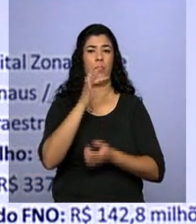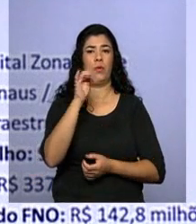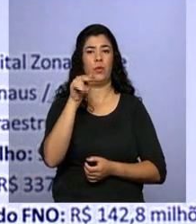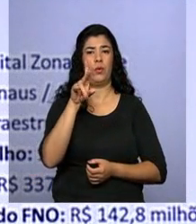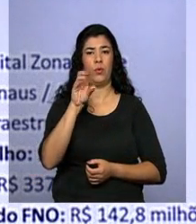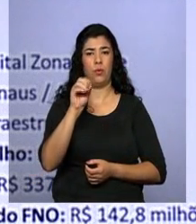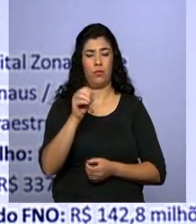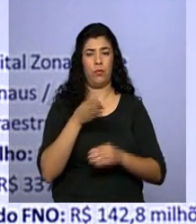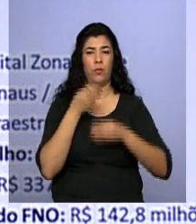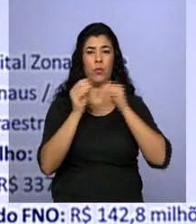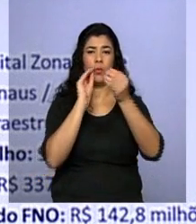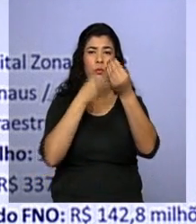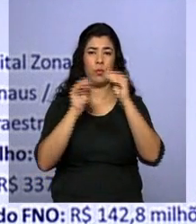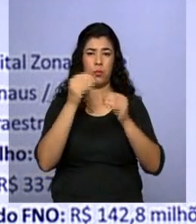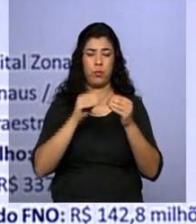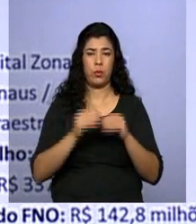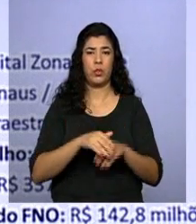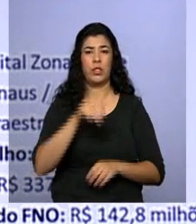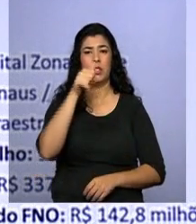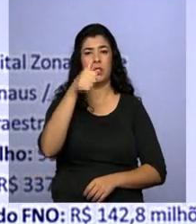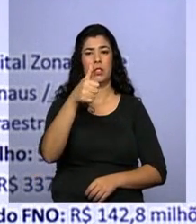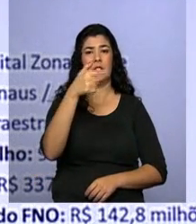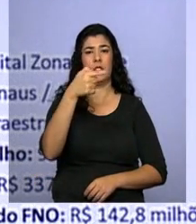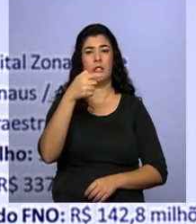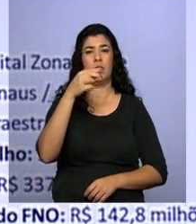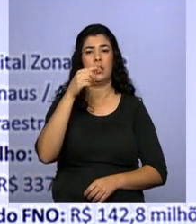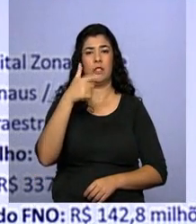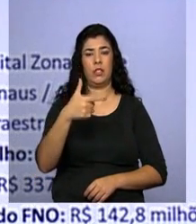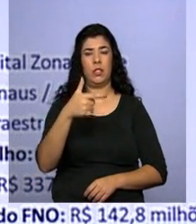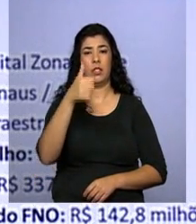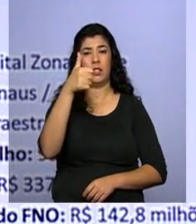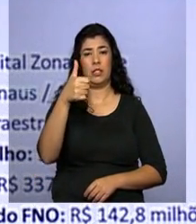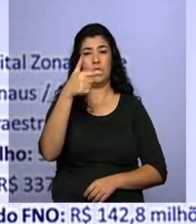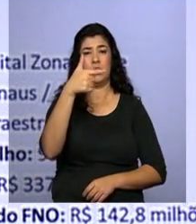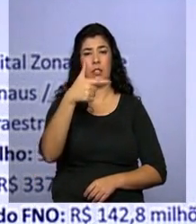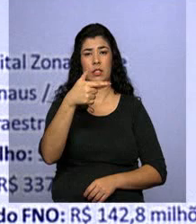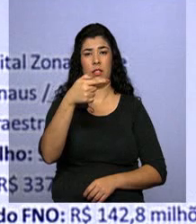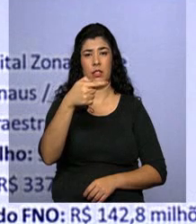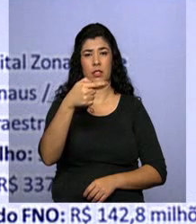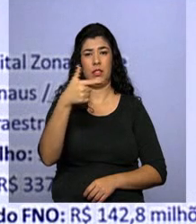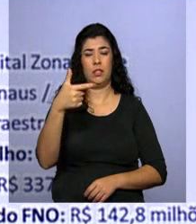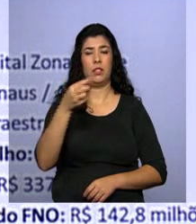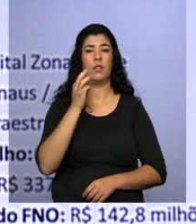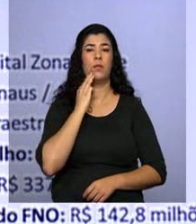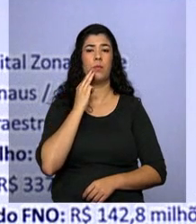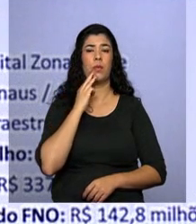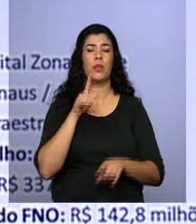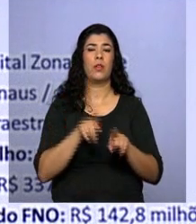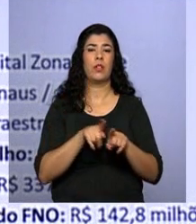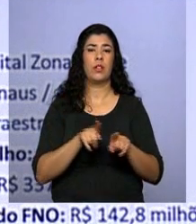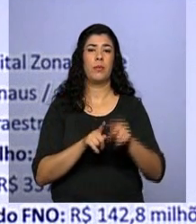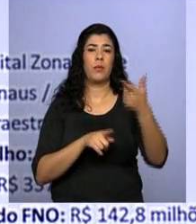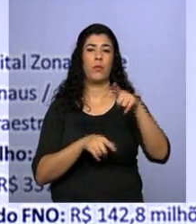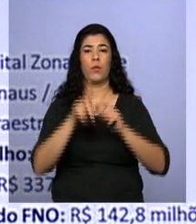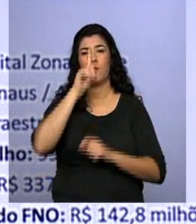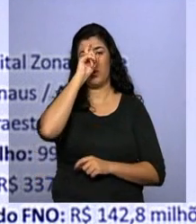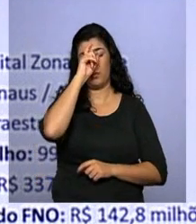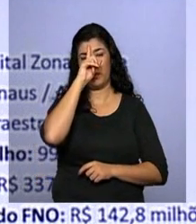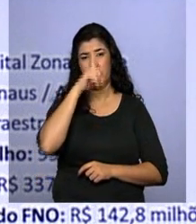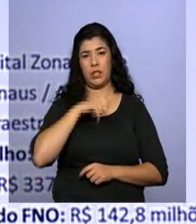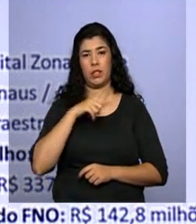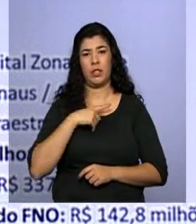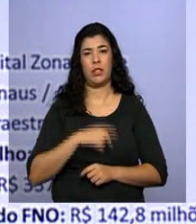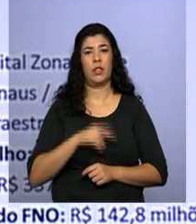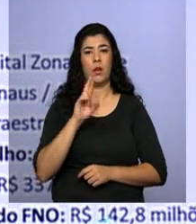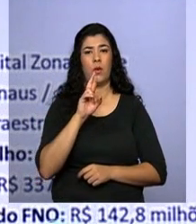de 172 eh milhões de reais e esse hospital em Manaus um em em Rondônia outro no